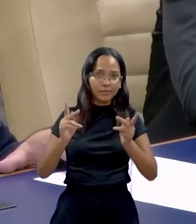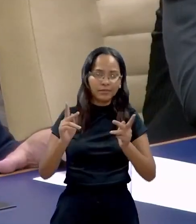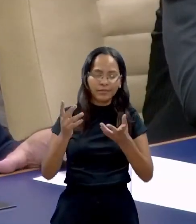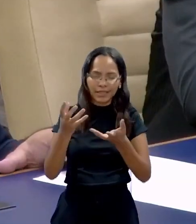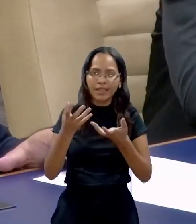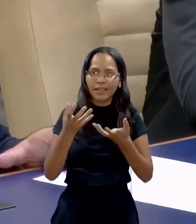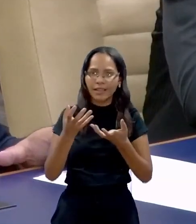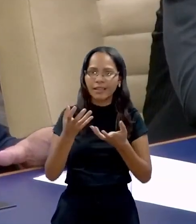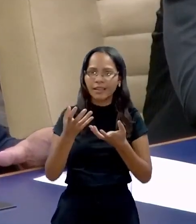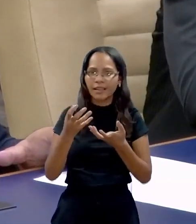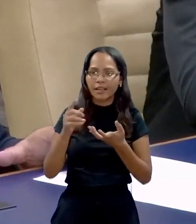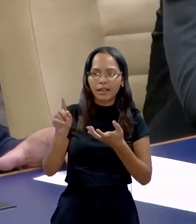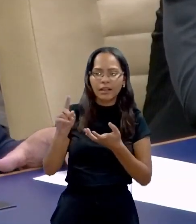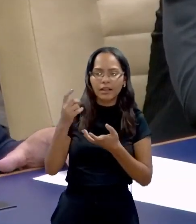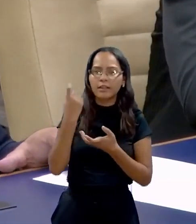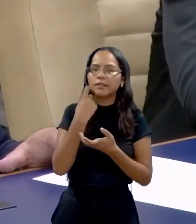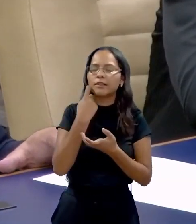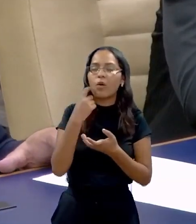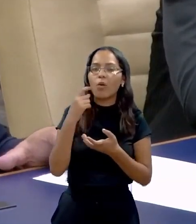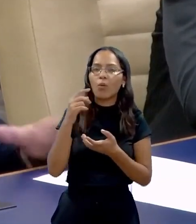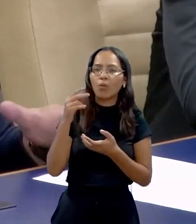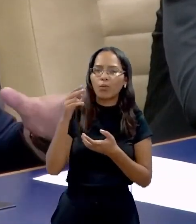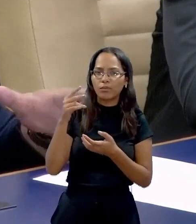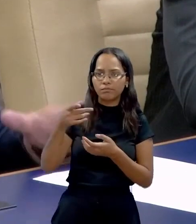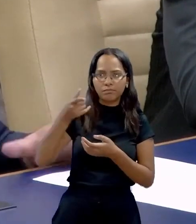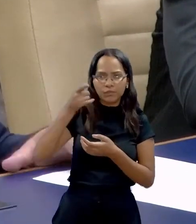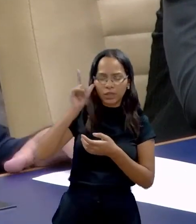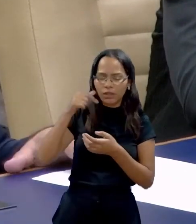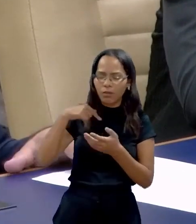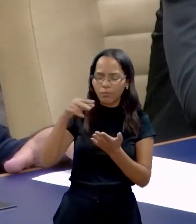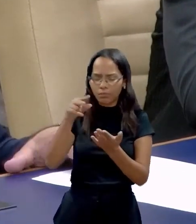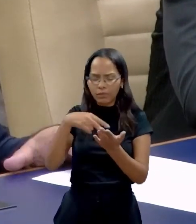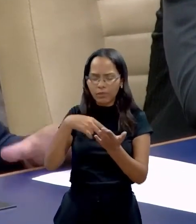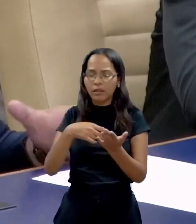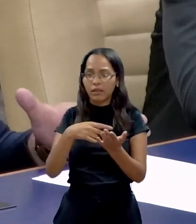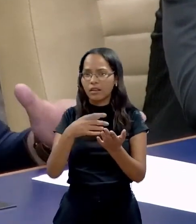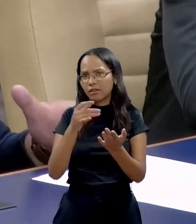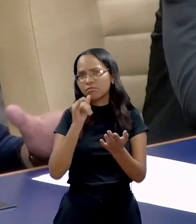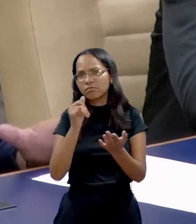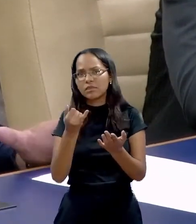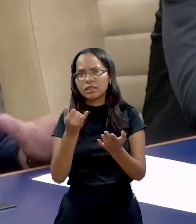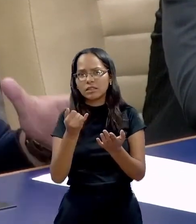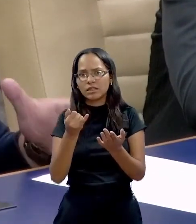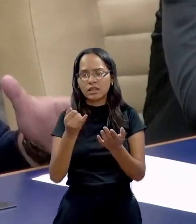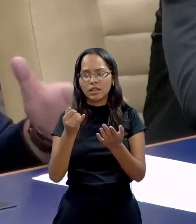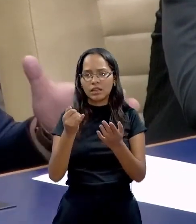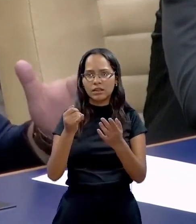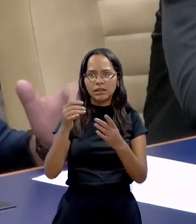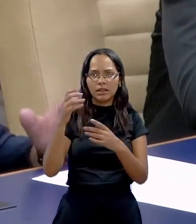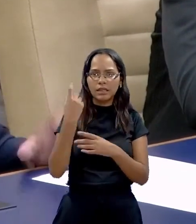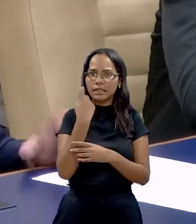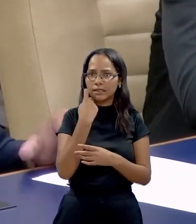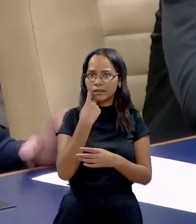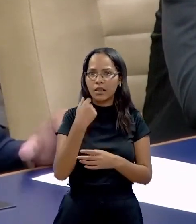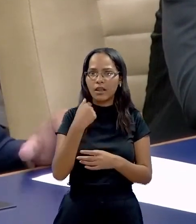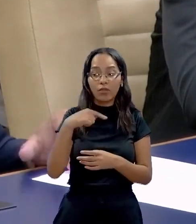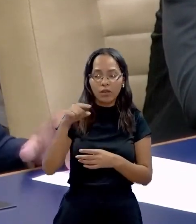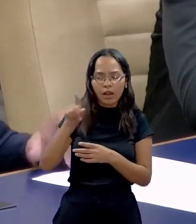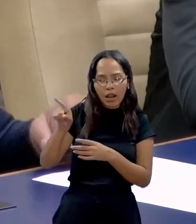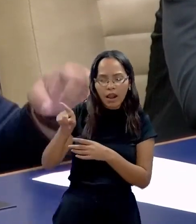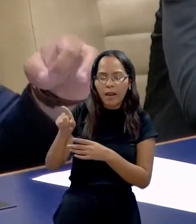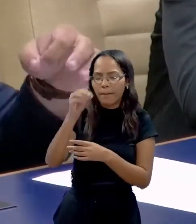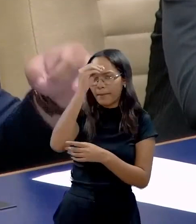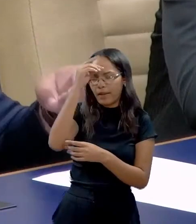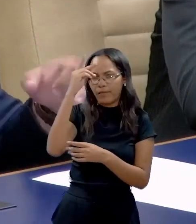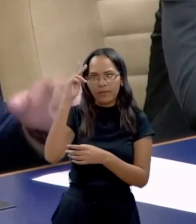sexta-feira. Ontem eu pedi vista de um projeto que fala sobre a sexta-feira. Imediato, eu fui até o prefeito Rogério Cruz,